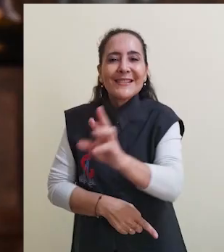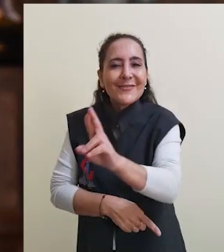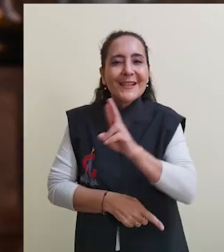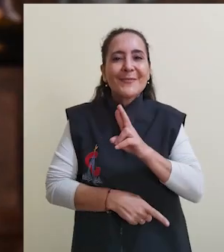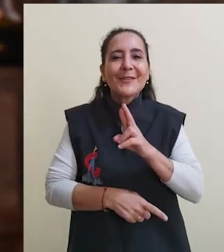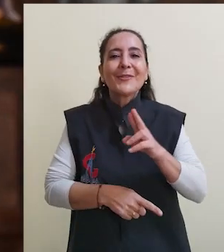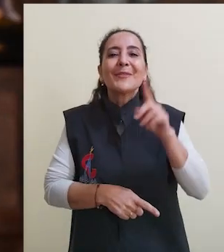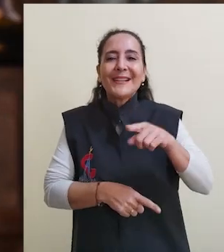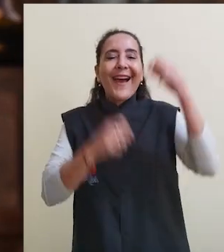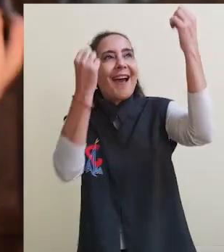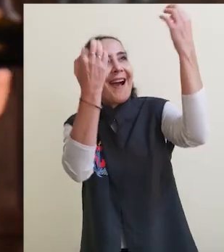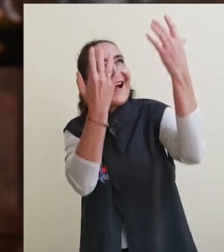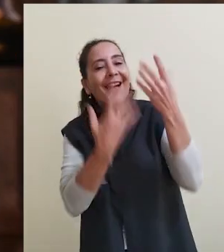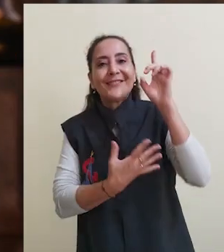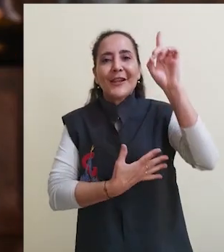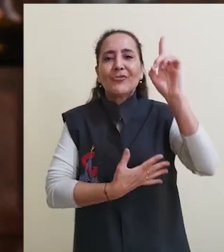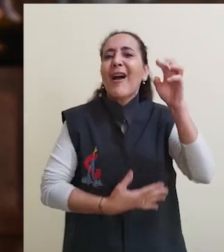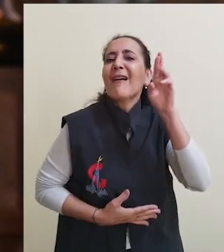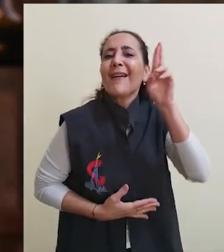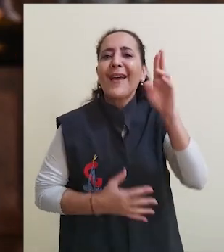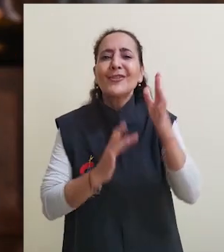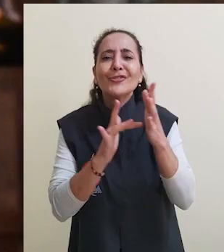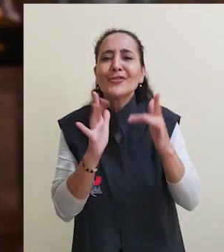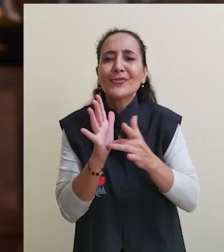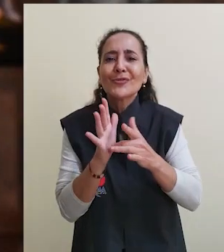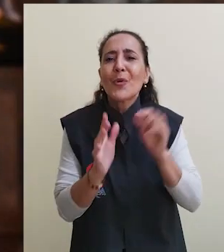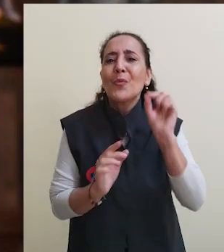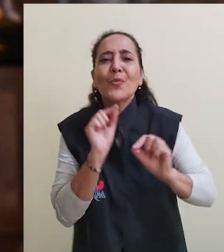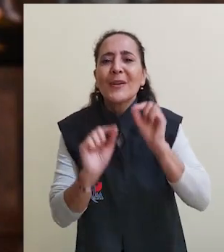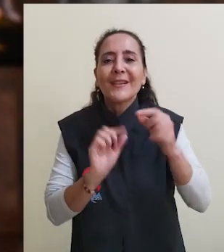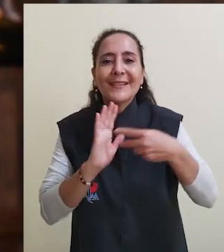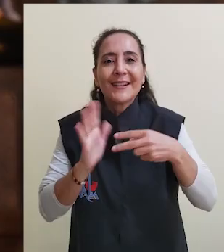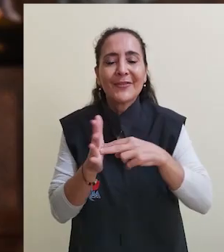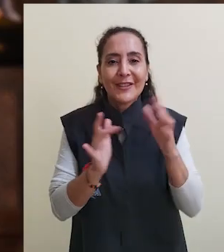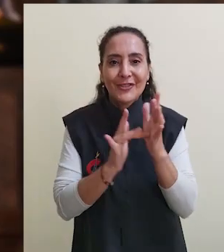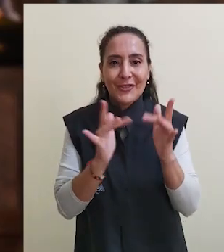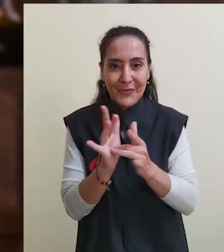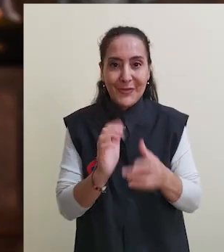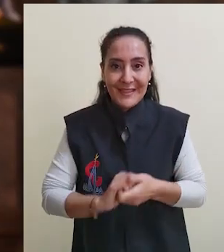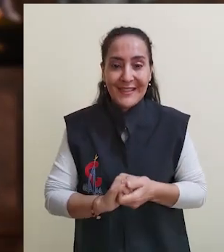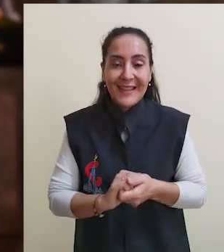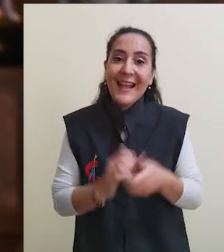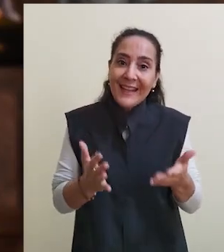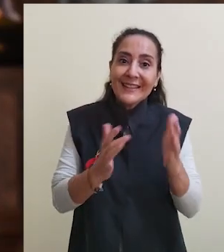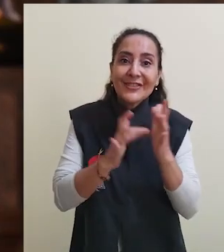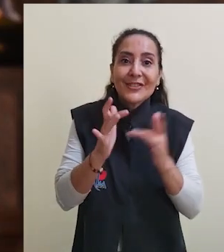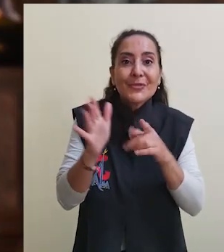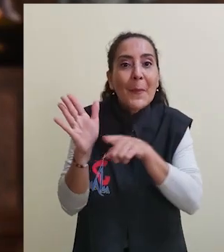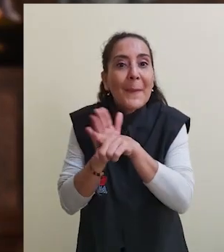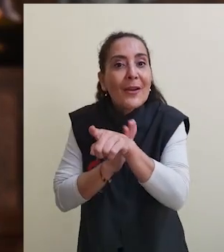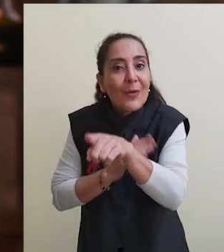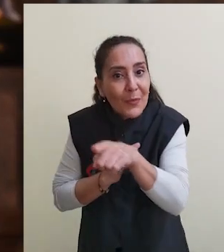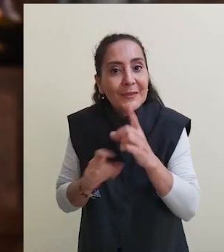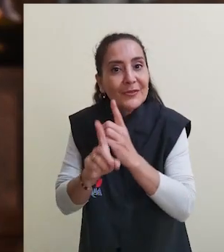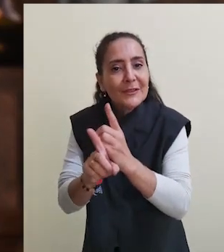é uma graça de Deus. Quem é Jesus? Né? O Evangelho então diz que Jesus pergunta aos seus discípulos: Quem dizem